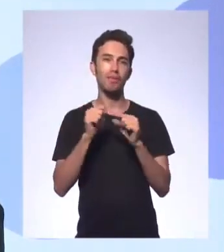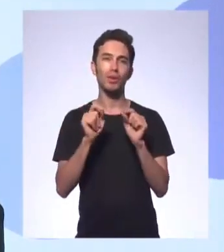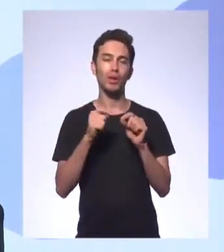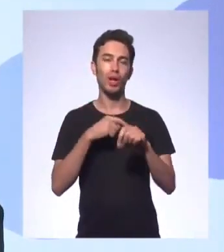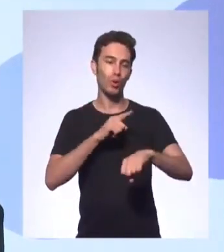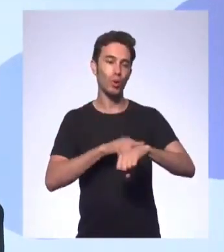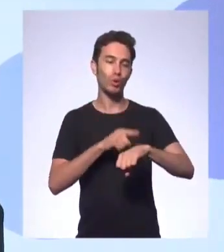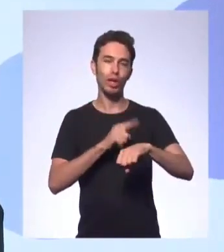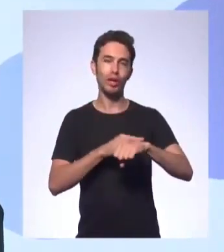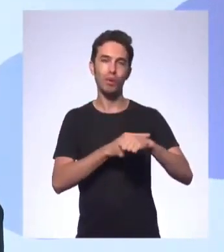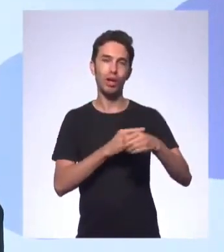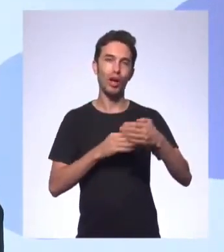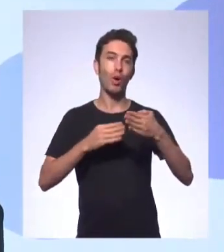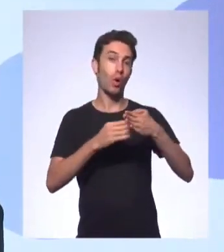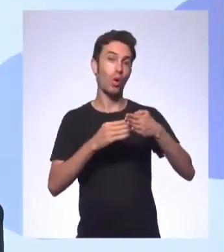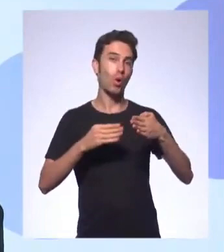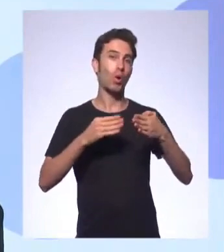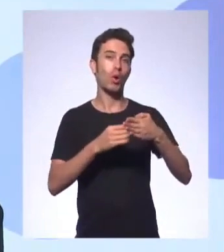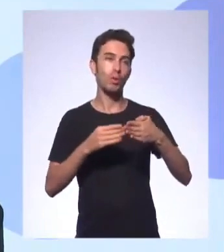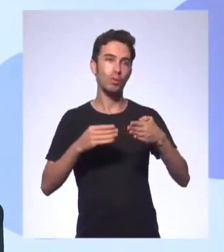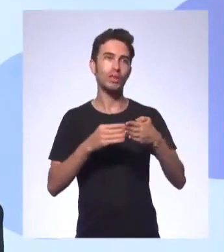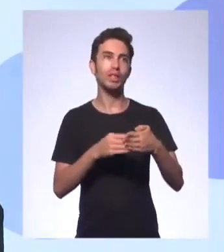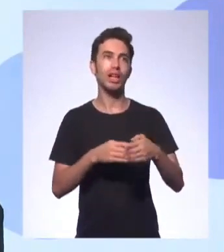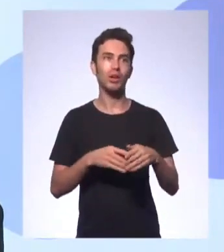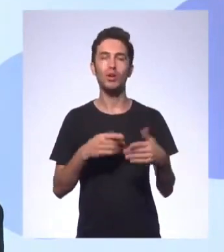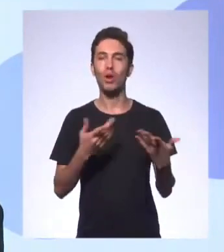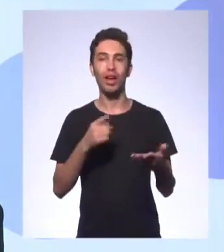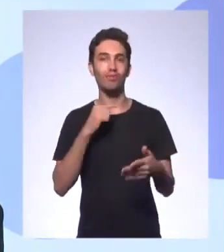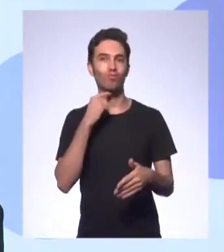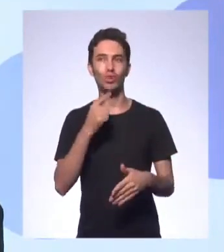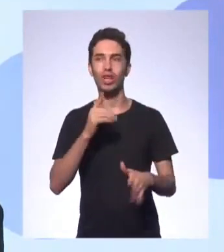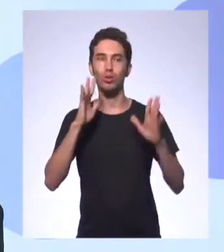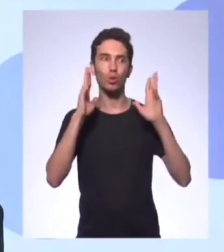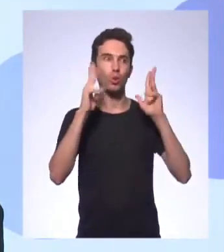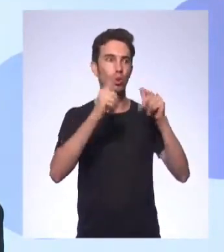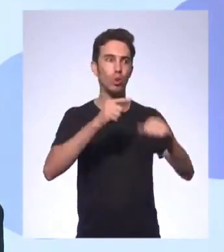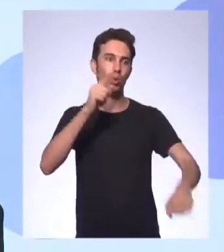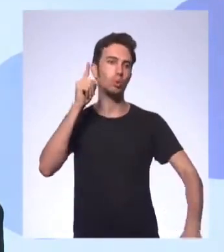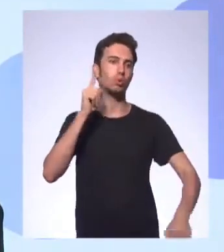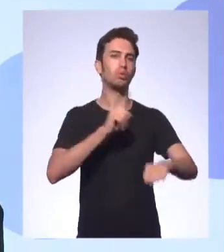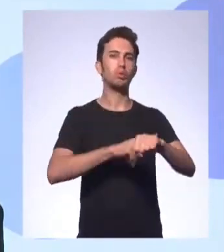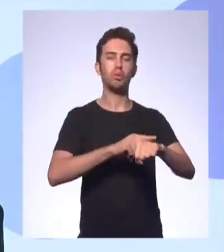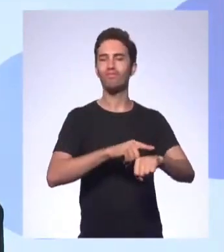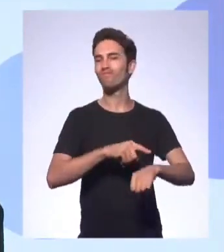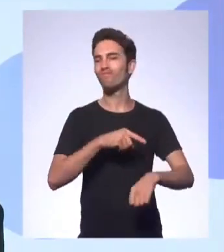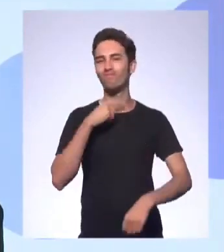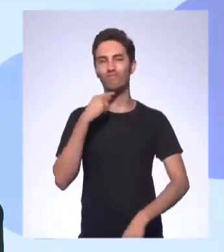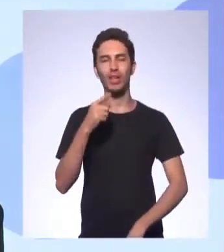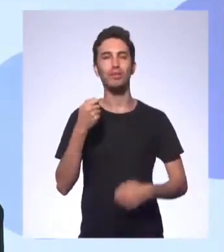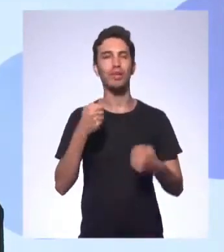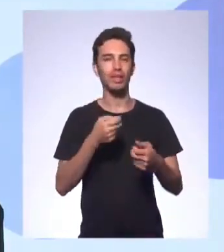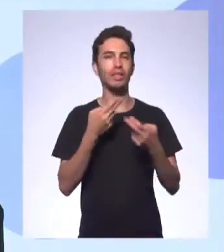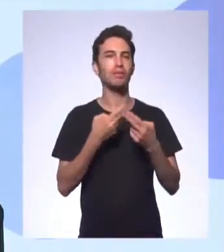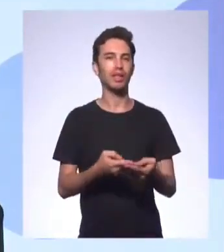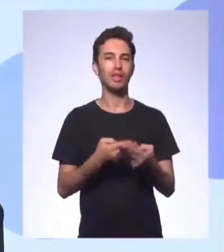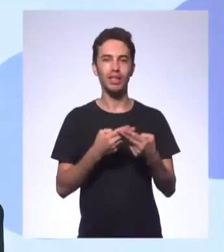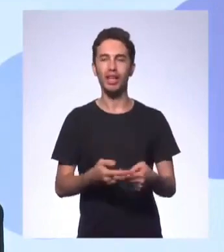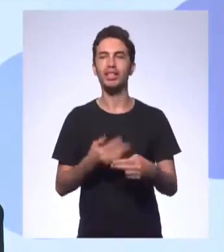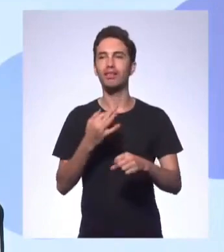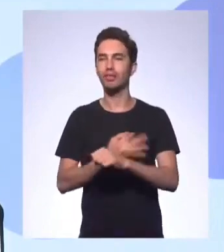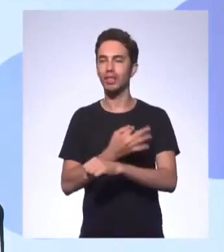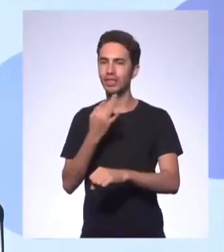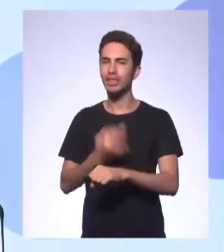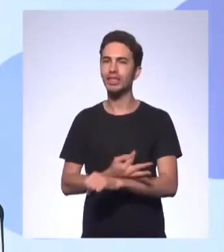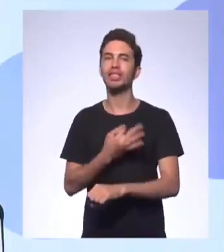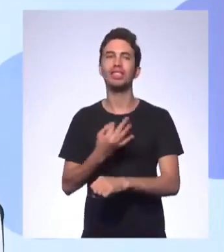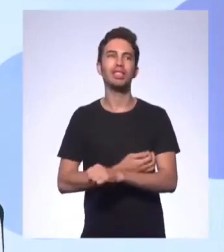né? Ele impede que as coisas sejam dadas de uma única vez. Então, é preciso ter paciência, resiliência,